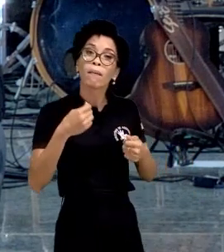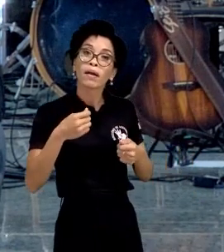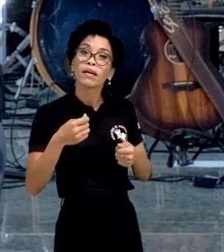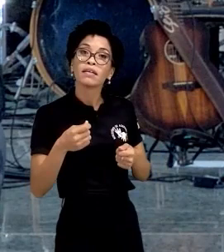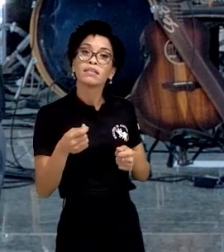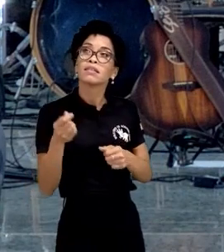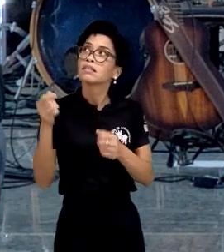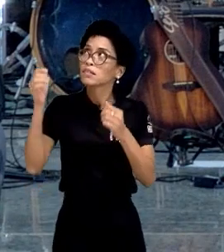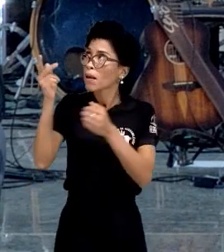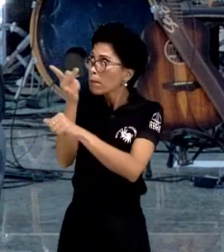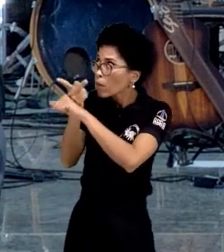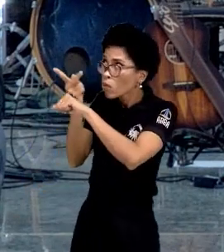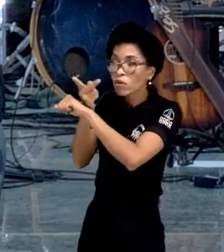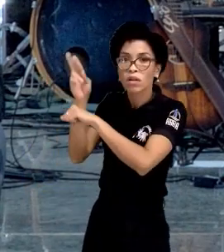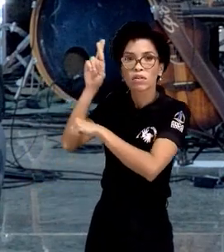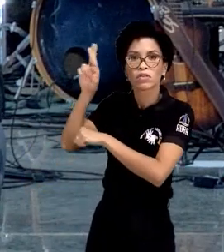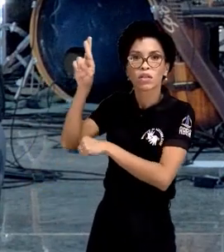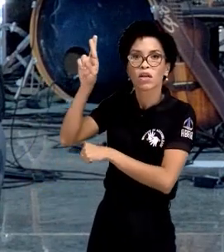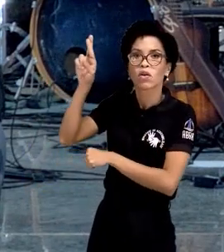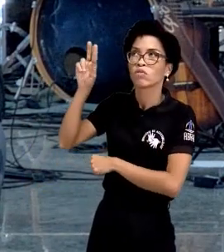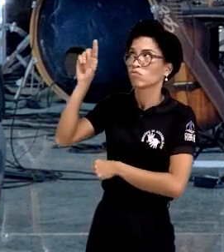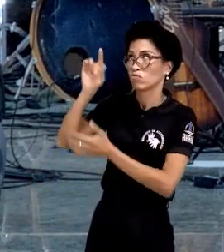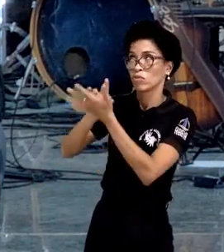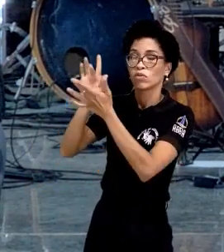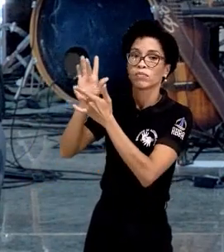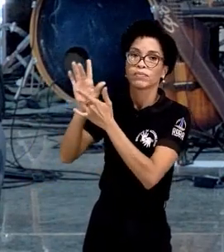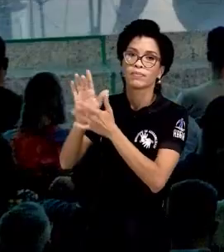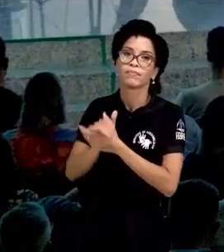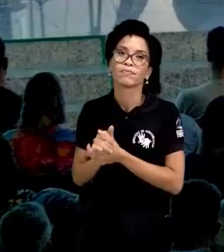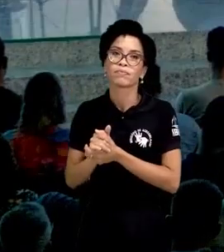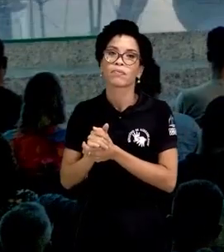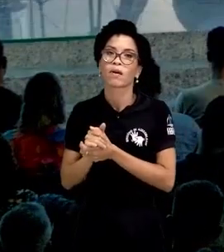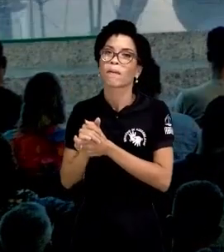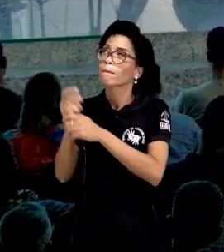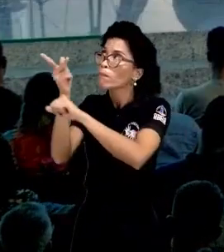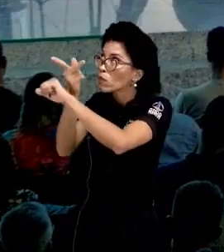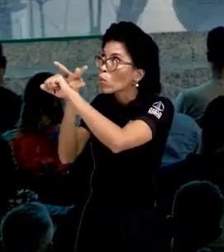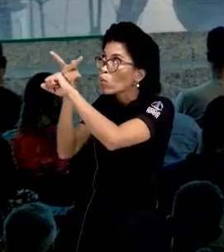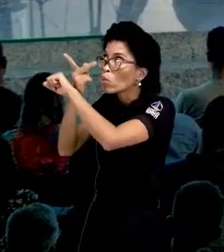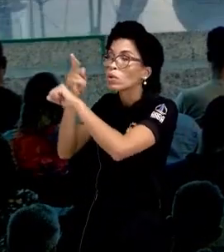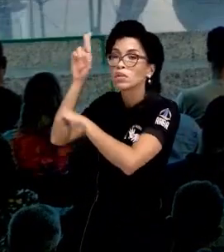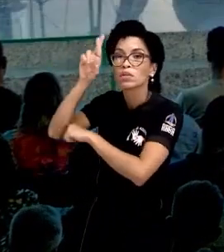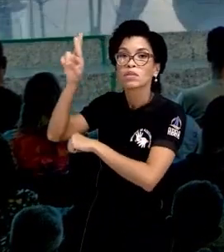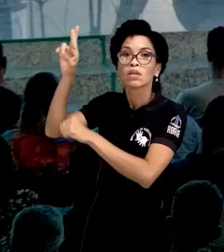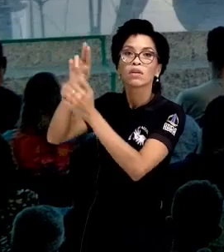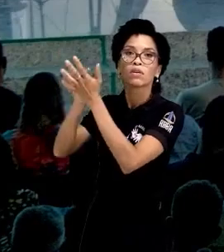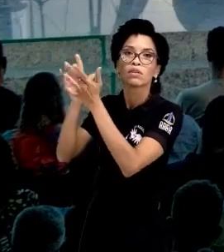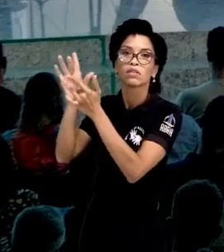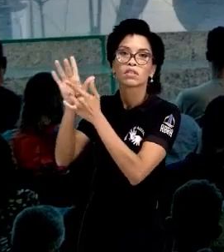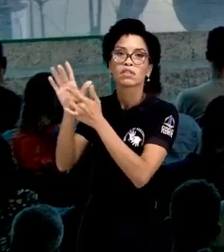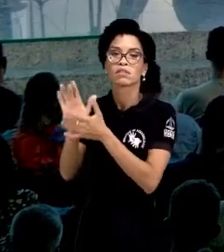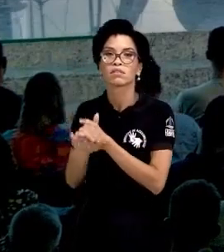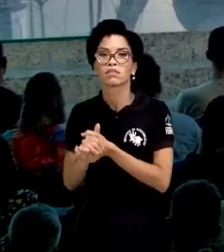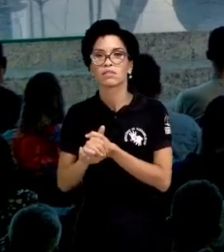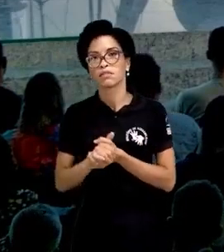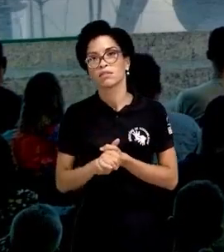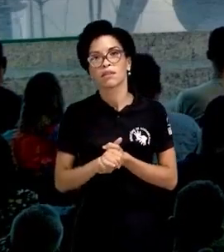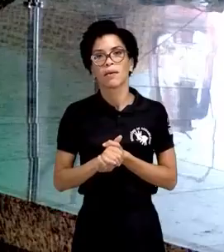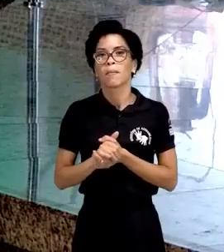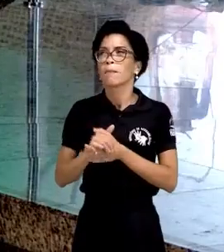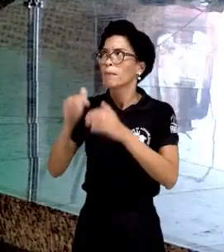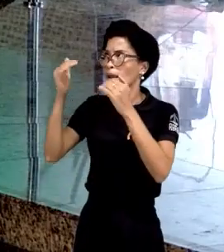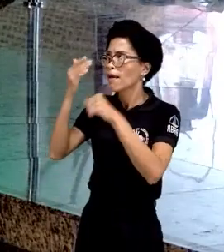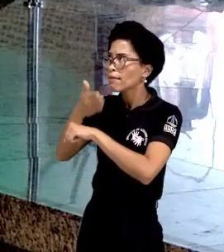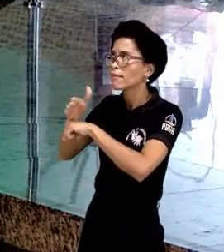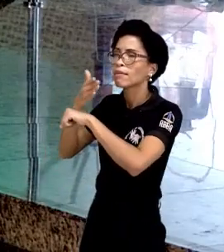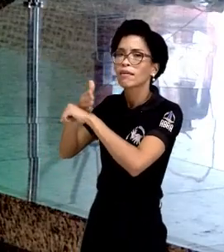Busque ao Senhor Jesus. Ouça a palavra do Senhor. Pratique. E assim, o seu estilo de vida, todo o